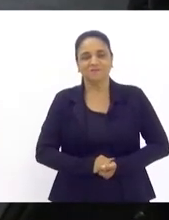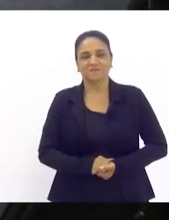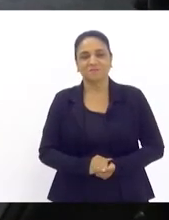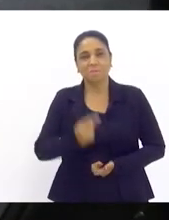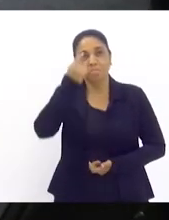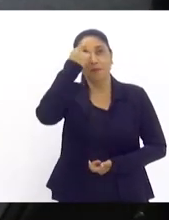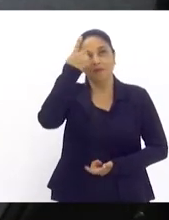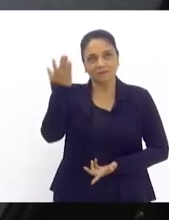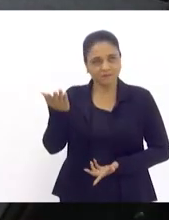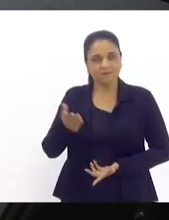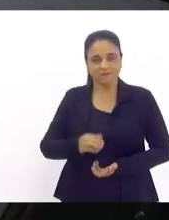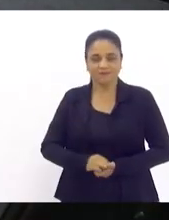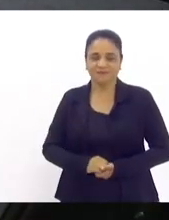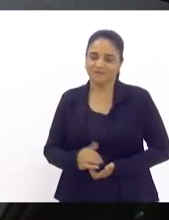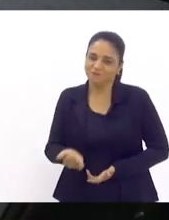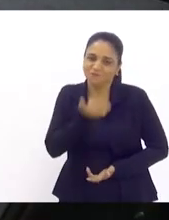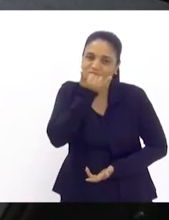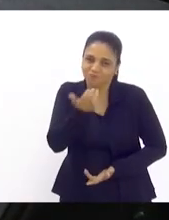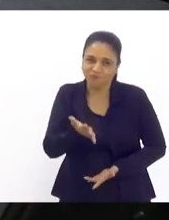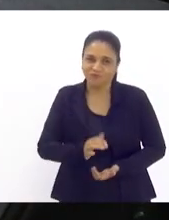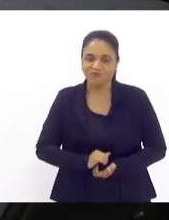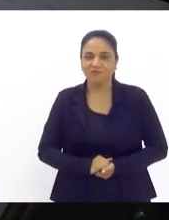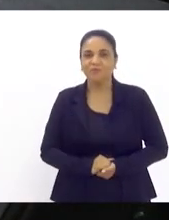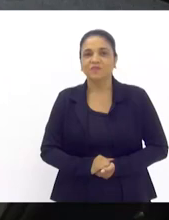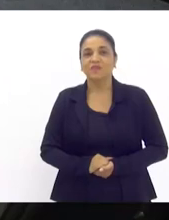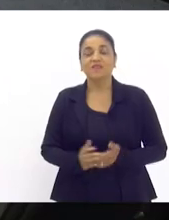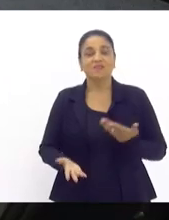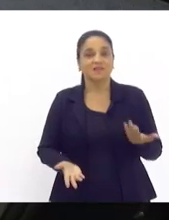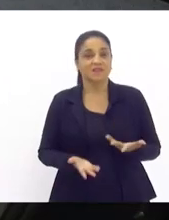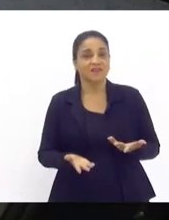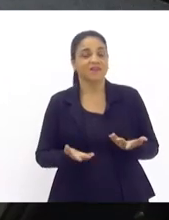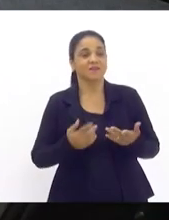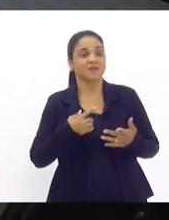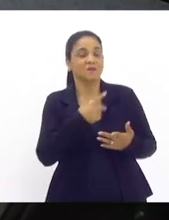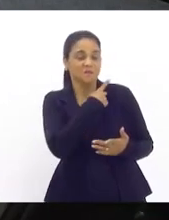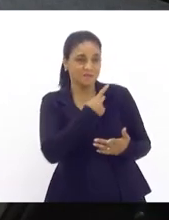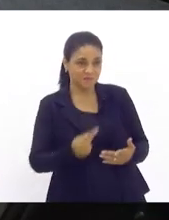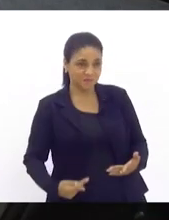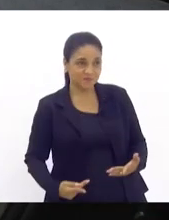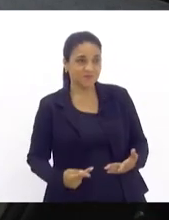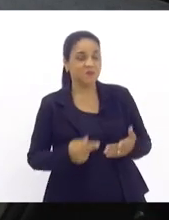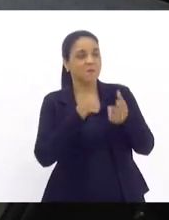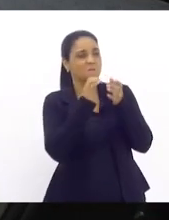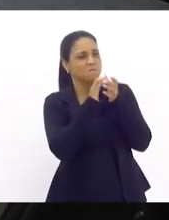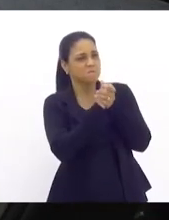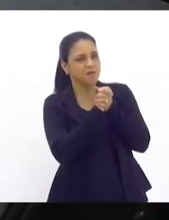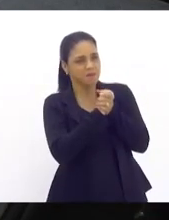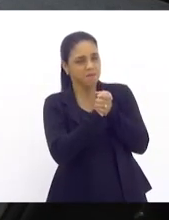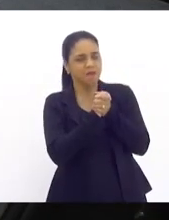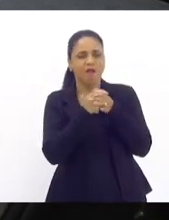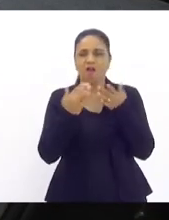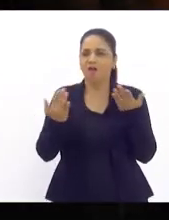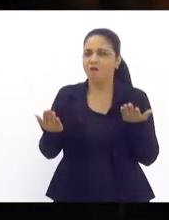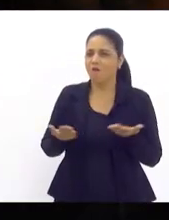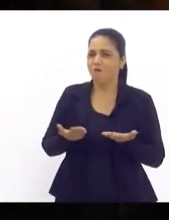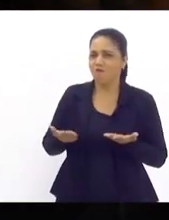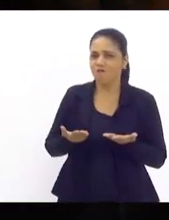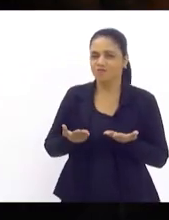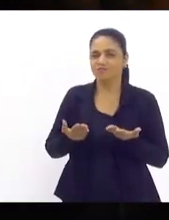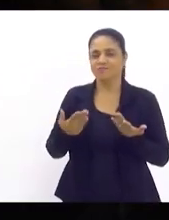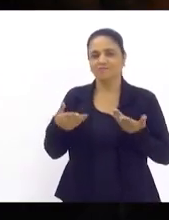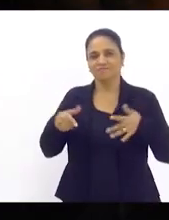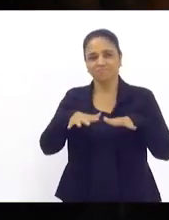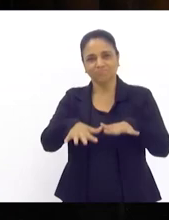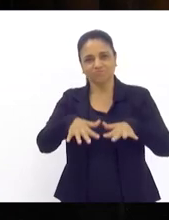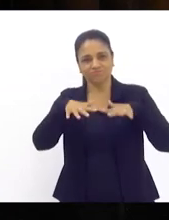Senhora presidente, primeiro, me dar os parabéns para o poder estar aqui hoje nesta casa,